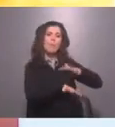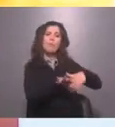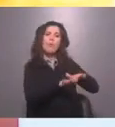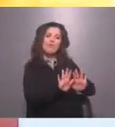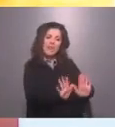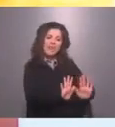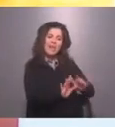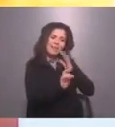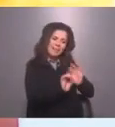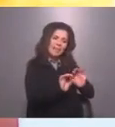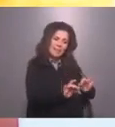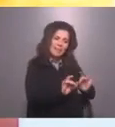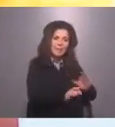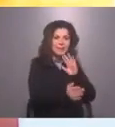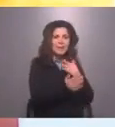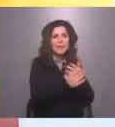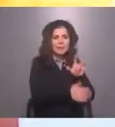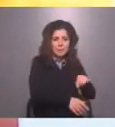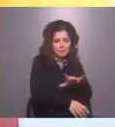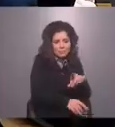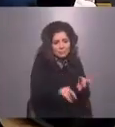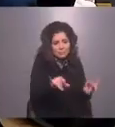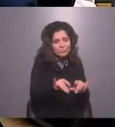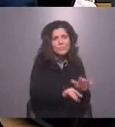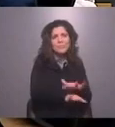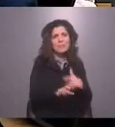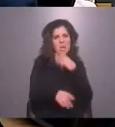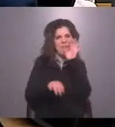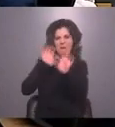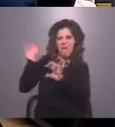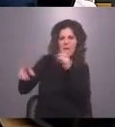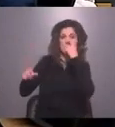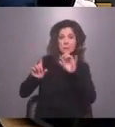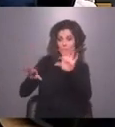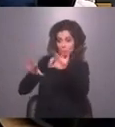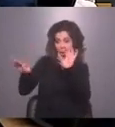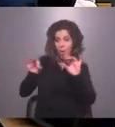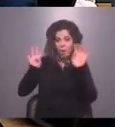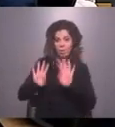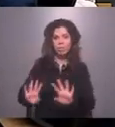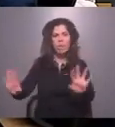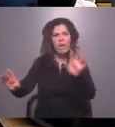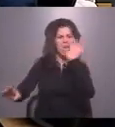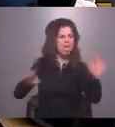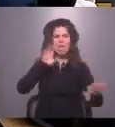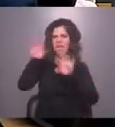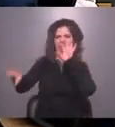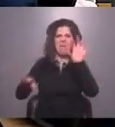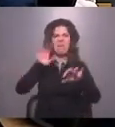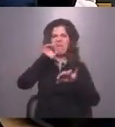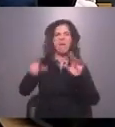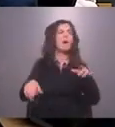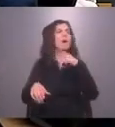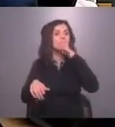sua própria morada. Mas eles escarneciam dos mensageiros de Deus, desprezavam as